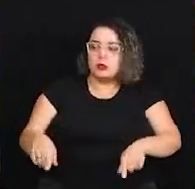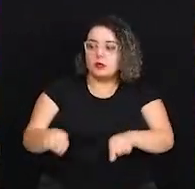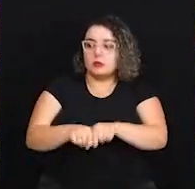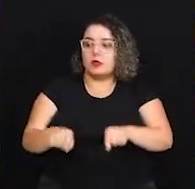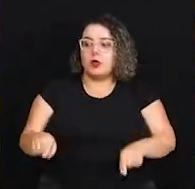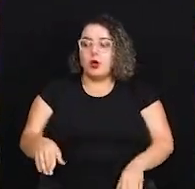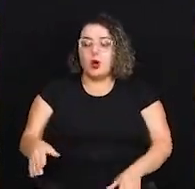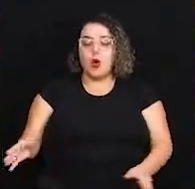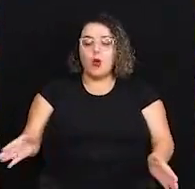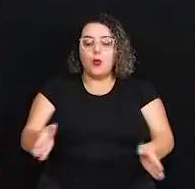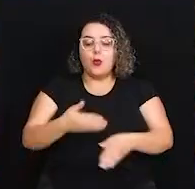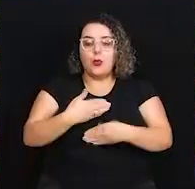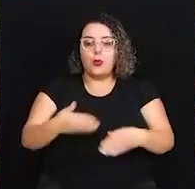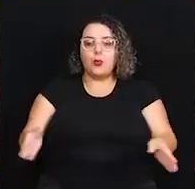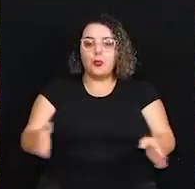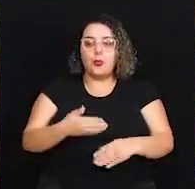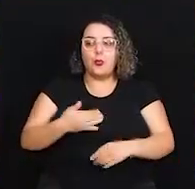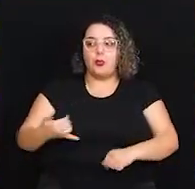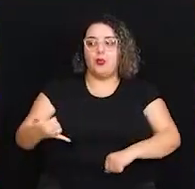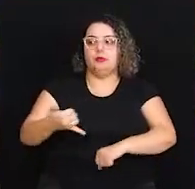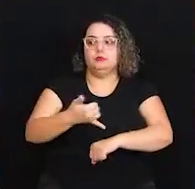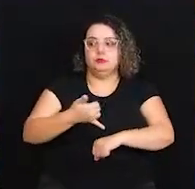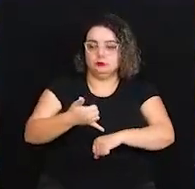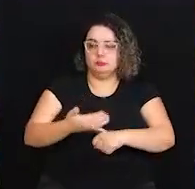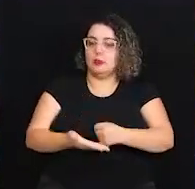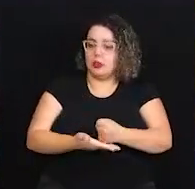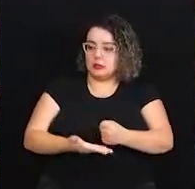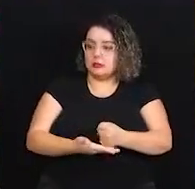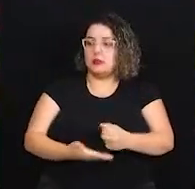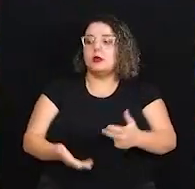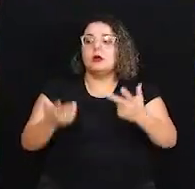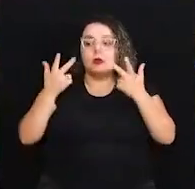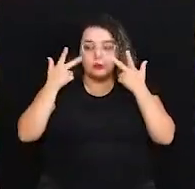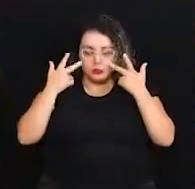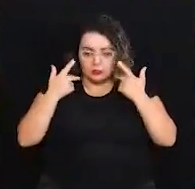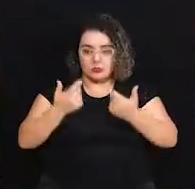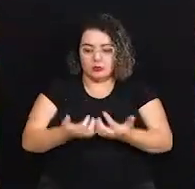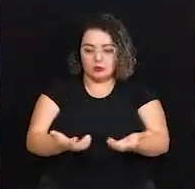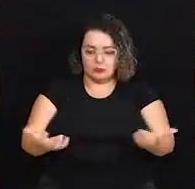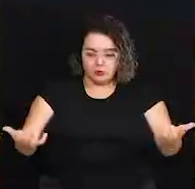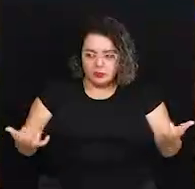que funciona à base de gasolina e também é comum em incêndios